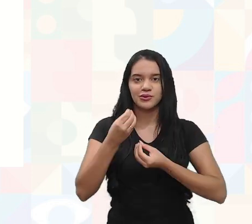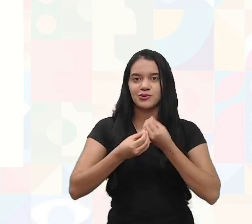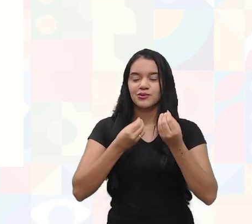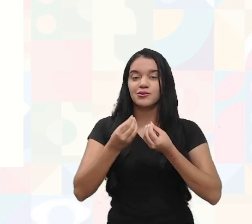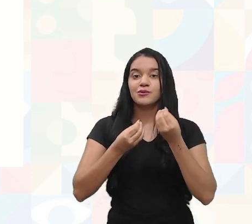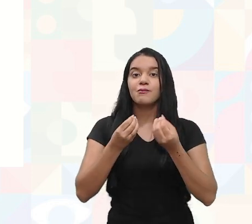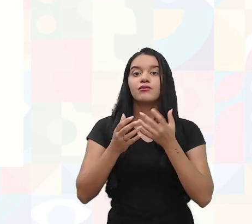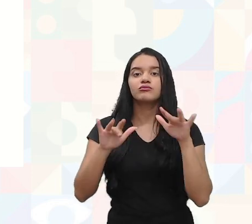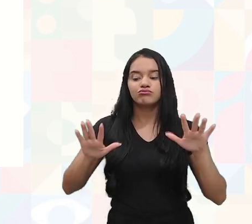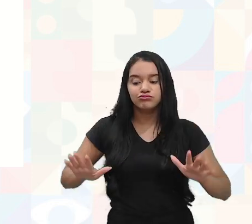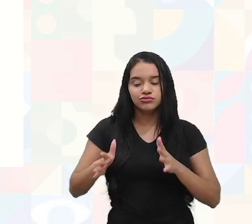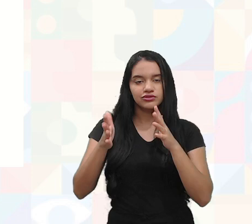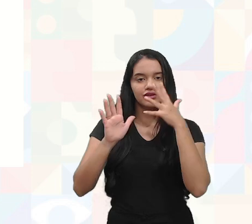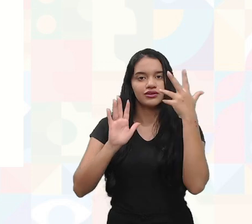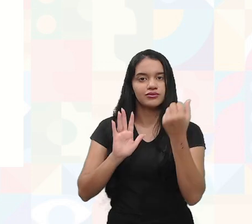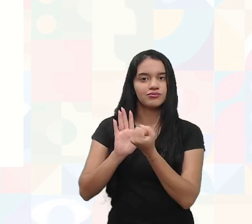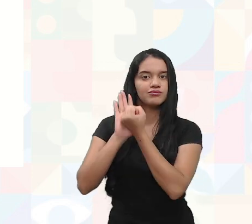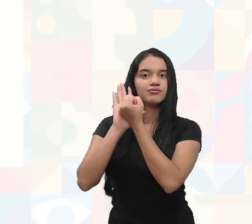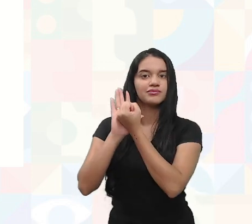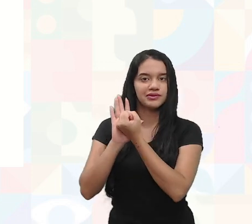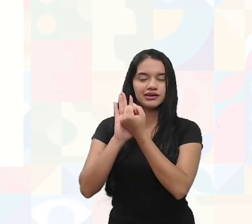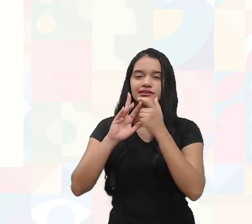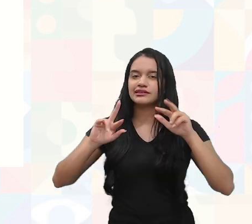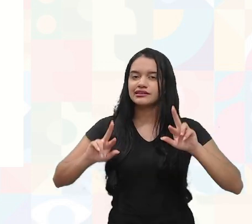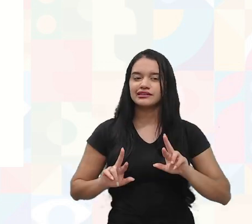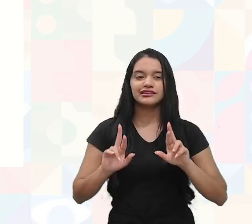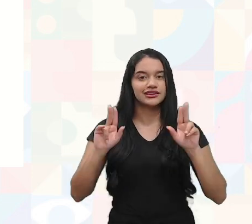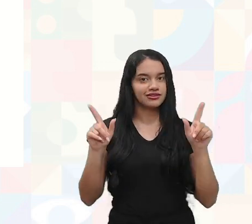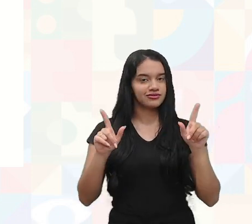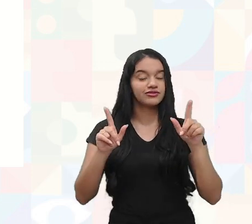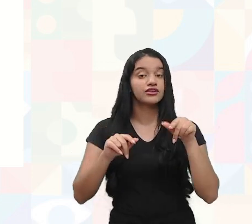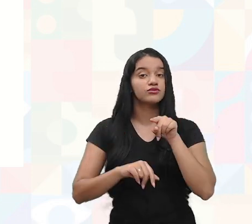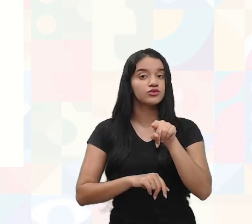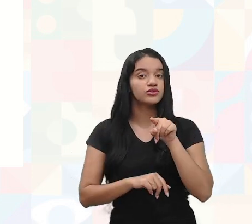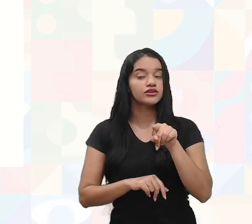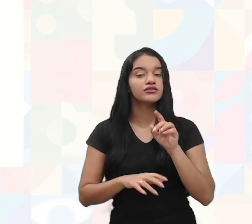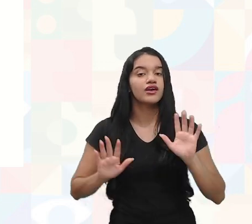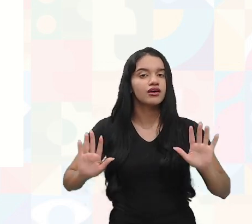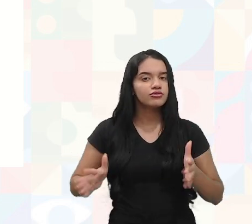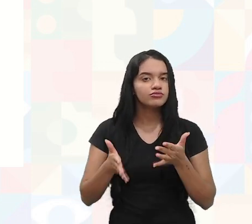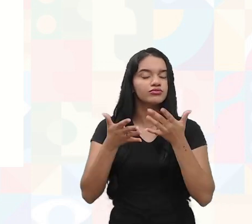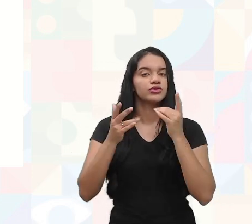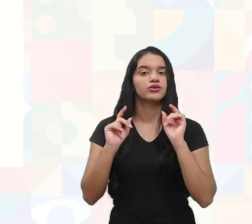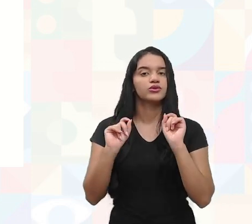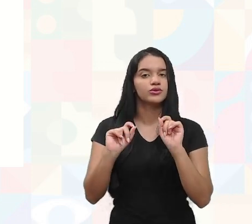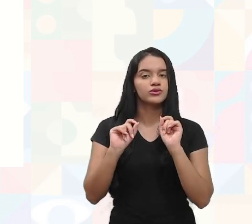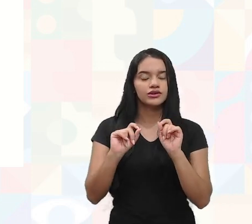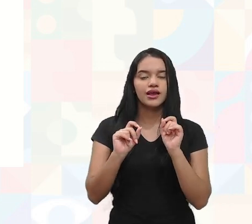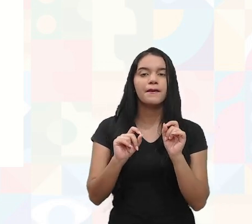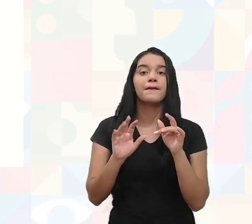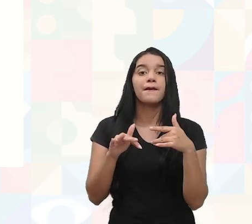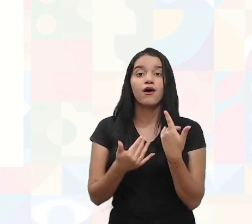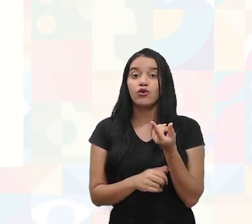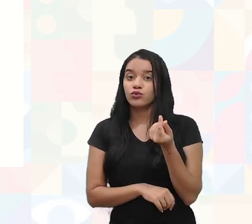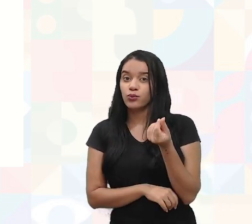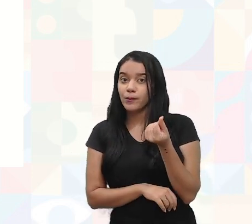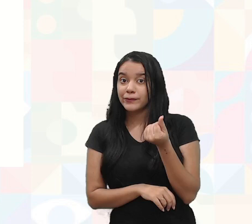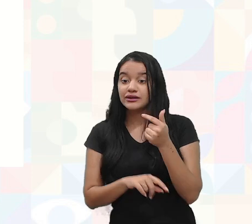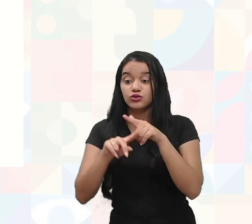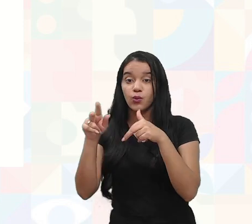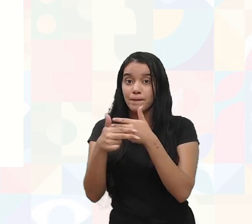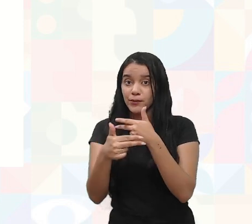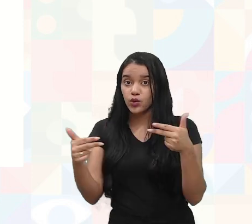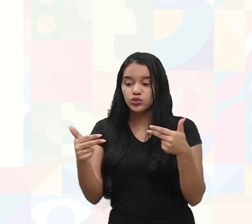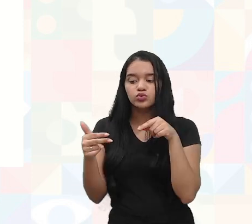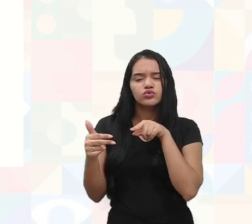marca, porque isso vai fazer diferença quando você estiver estipulando, precificando o seu produto, que no